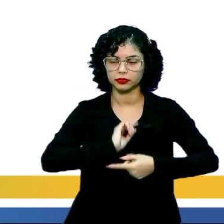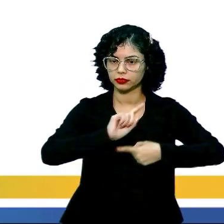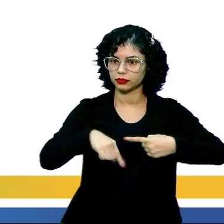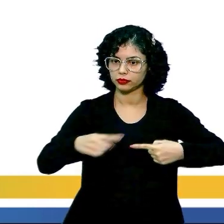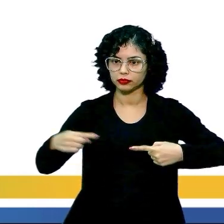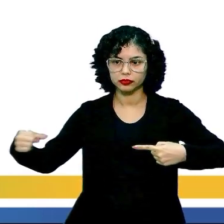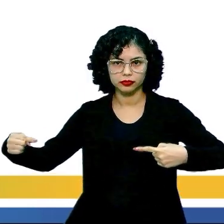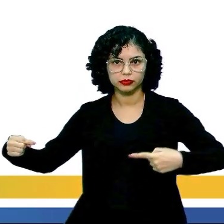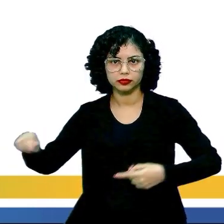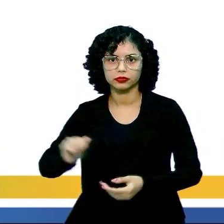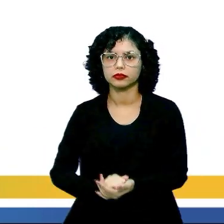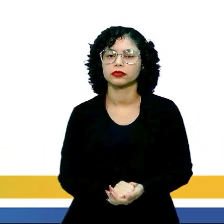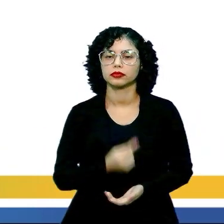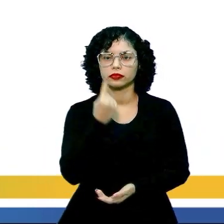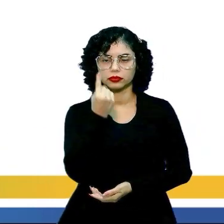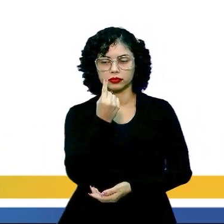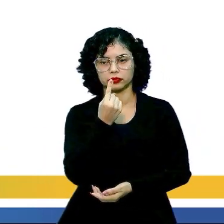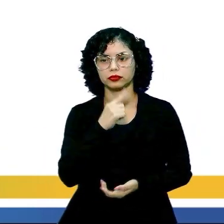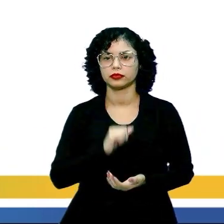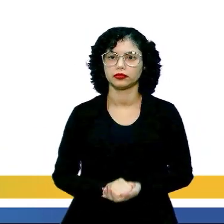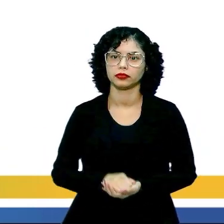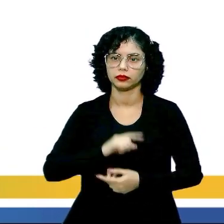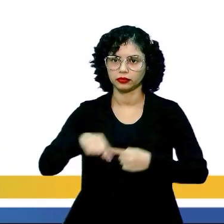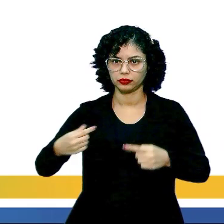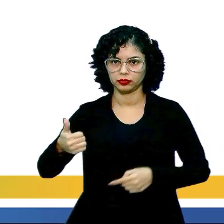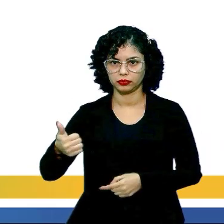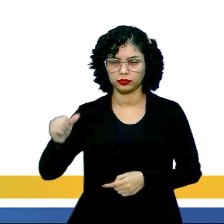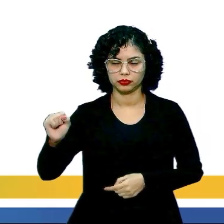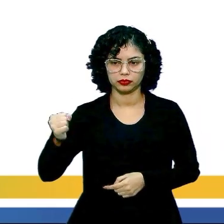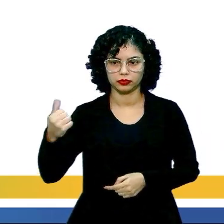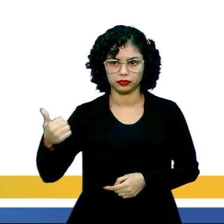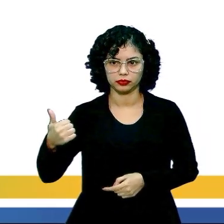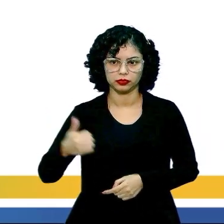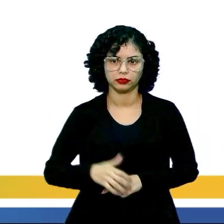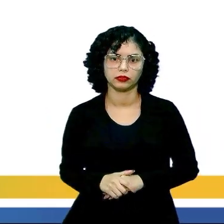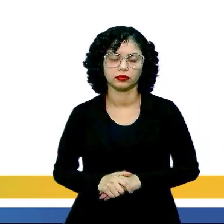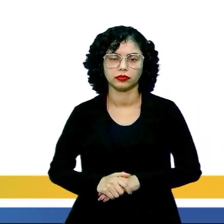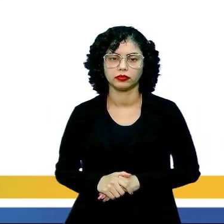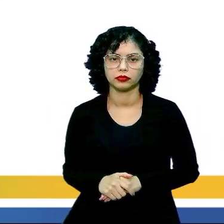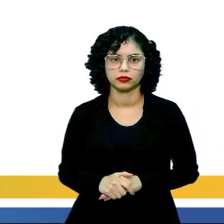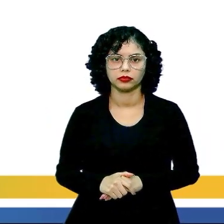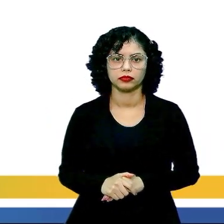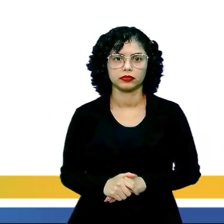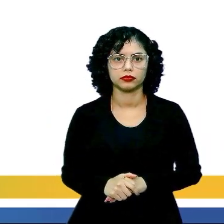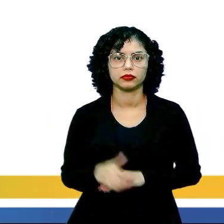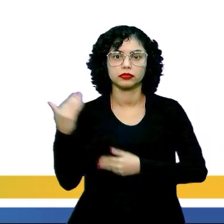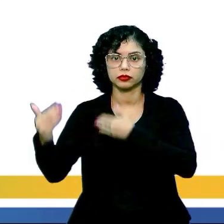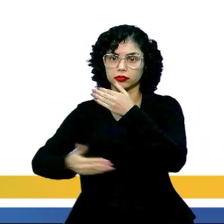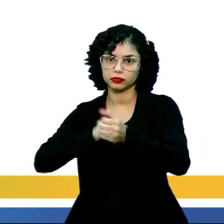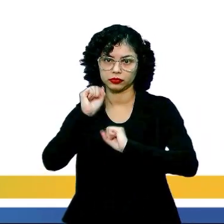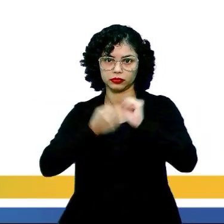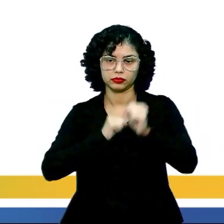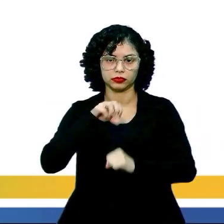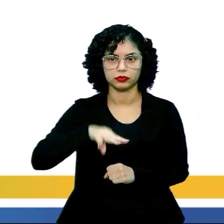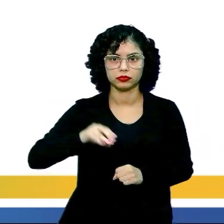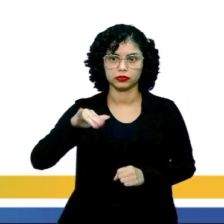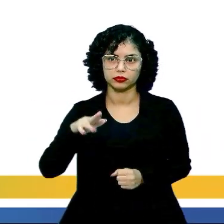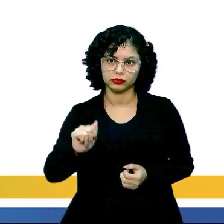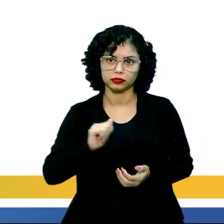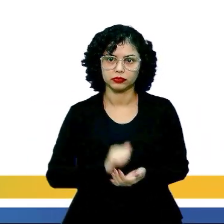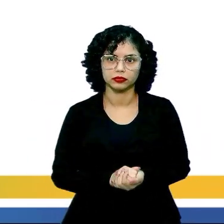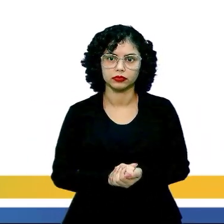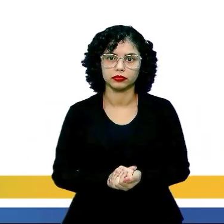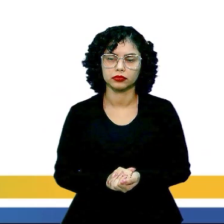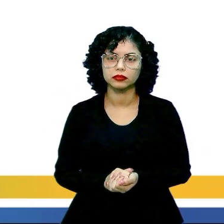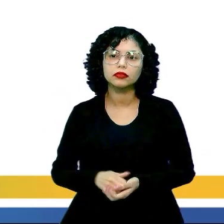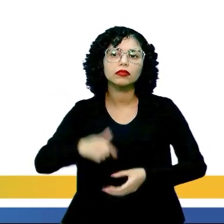da coletânea Prova Enem, a unidade 1, página 181. No processo de industrialização